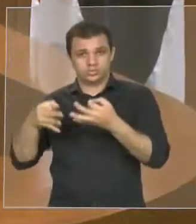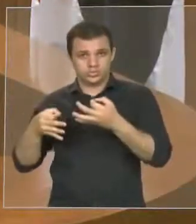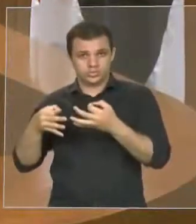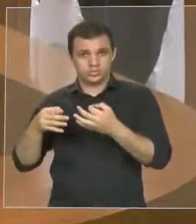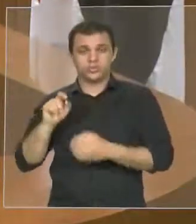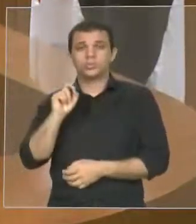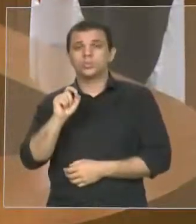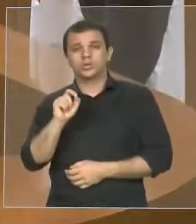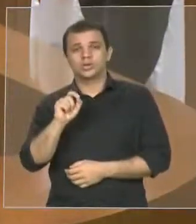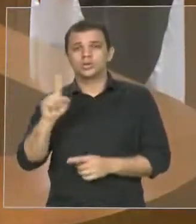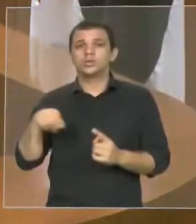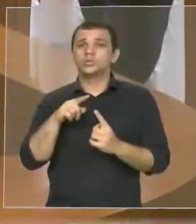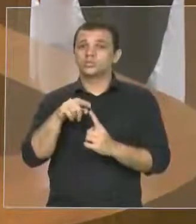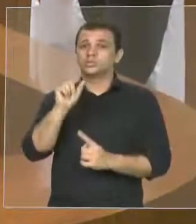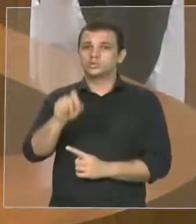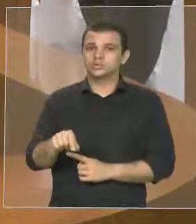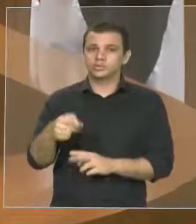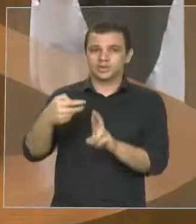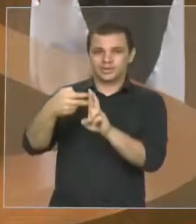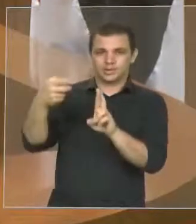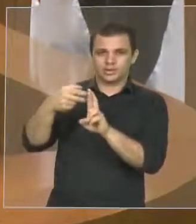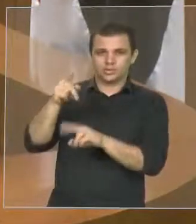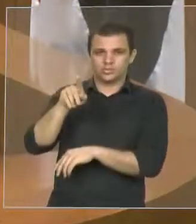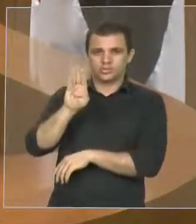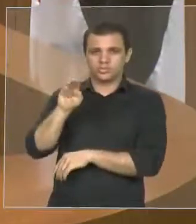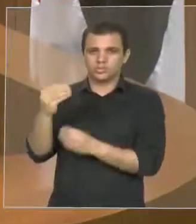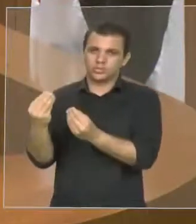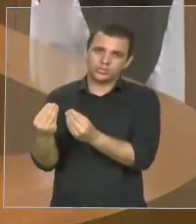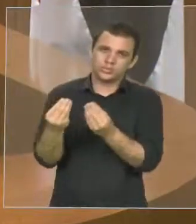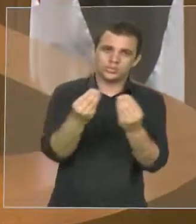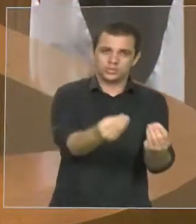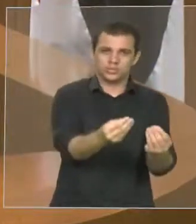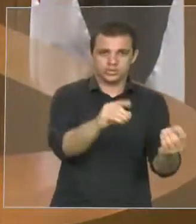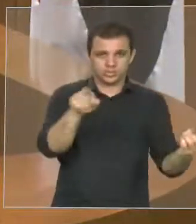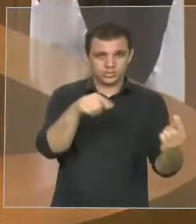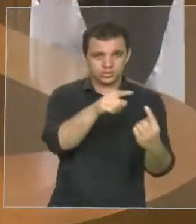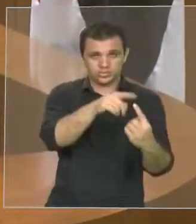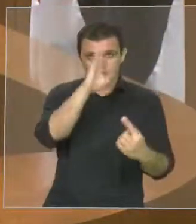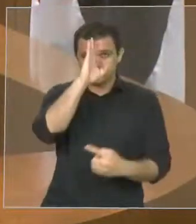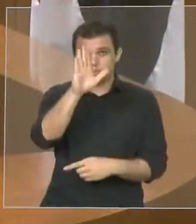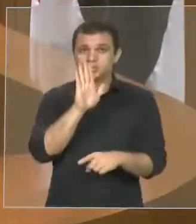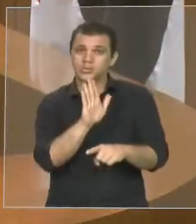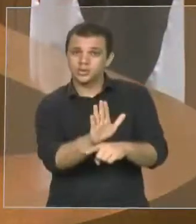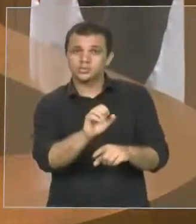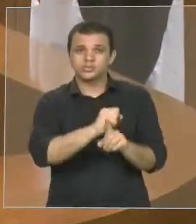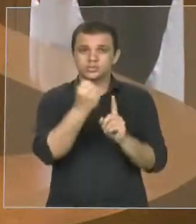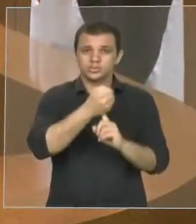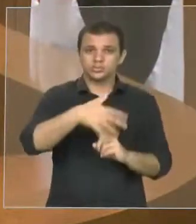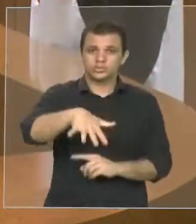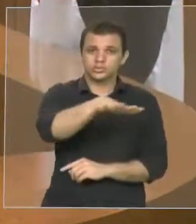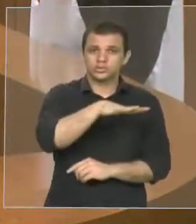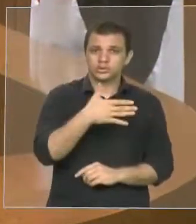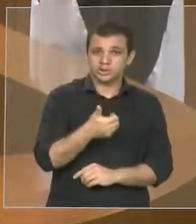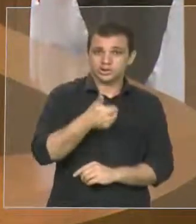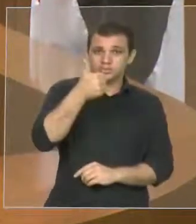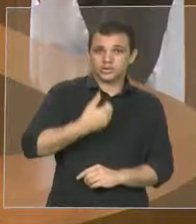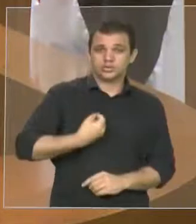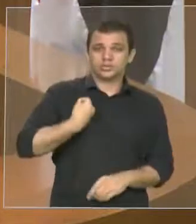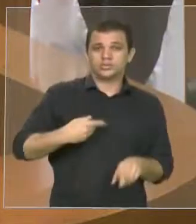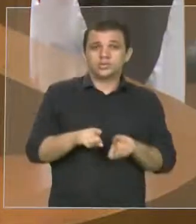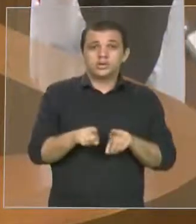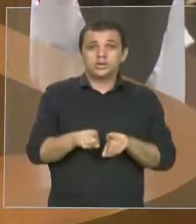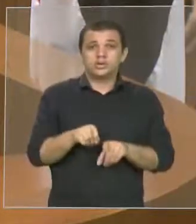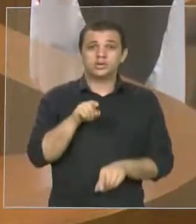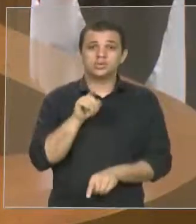sua finalidade principal, que é melhorar a vida da sociedade, que é garantir que a sociedade,